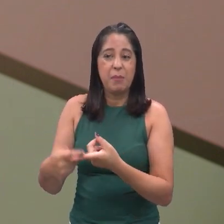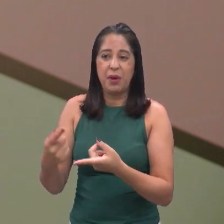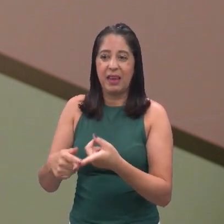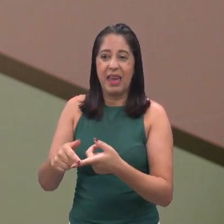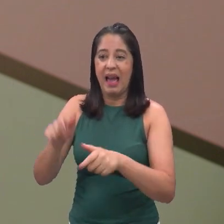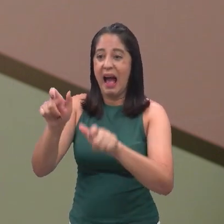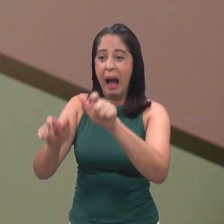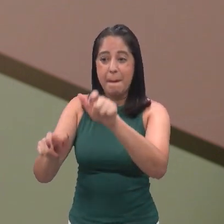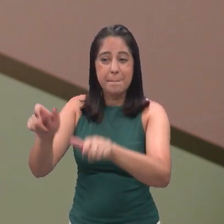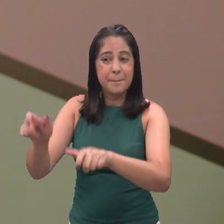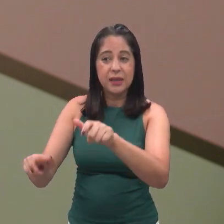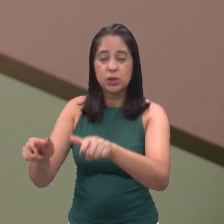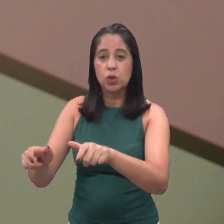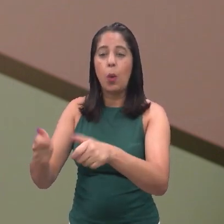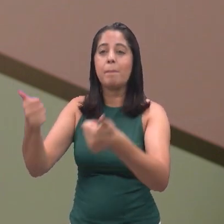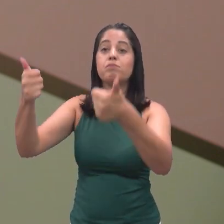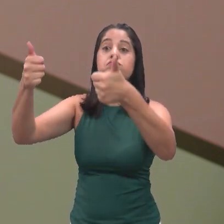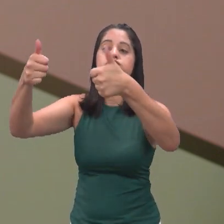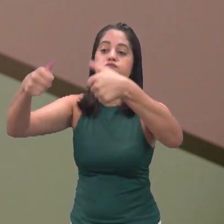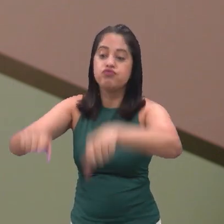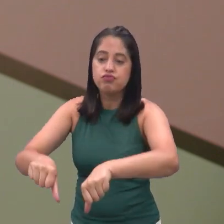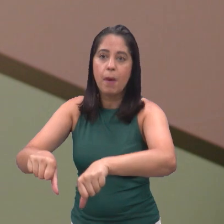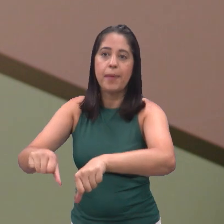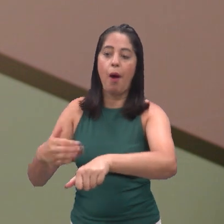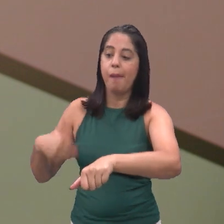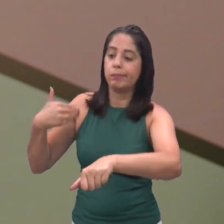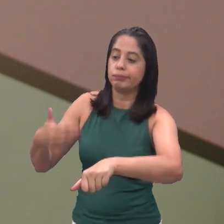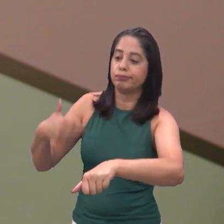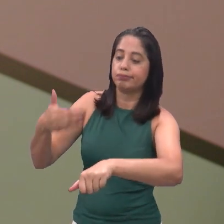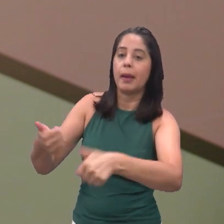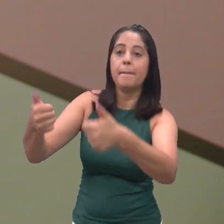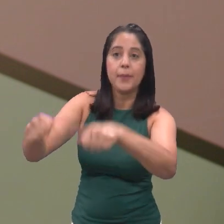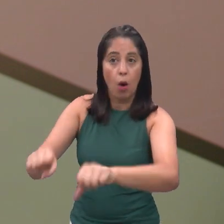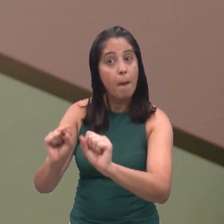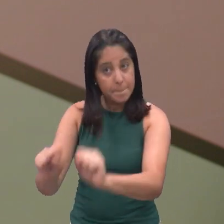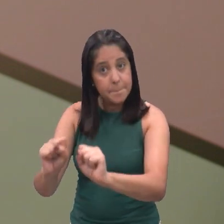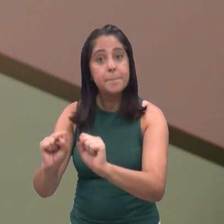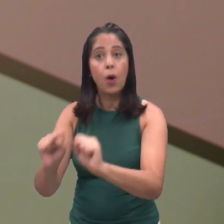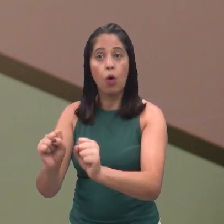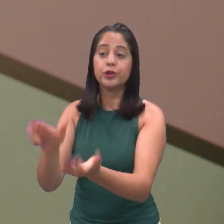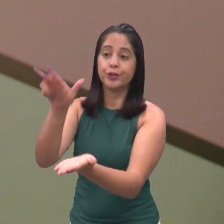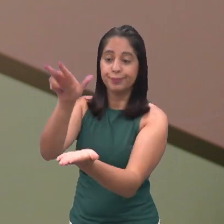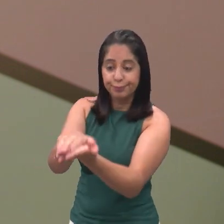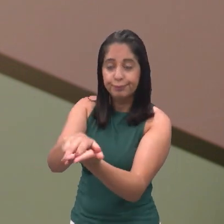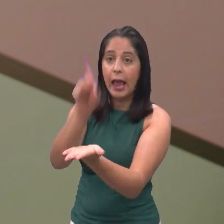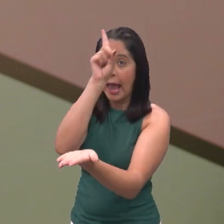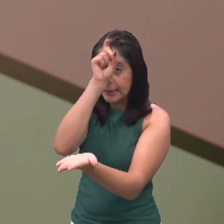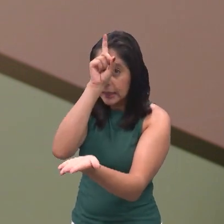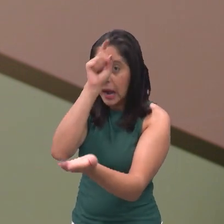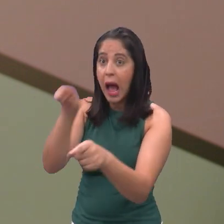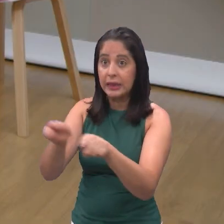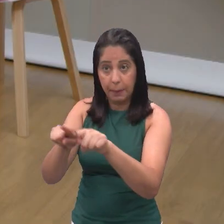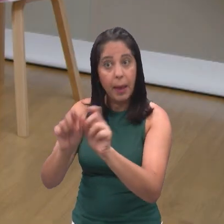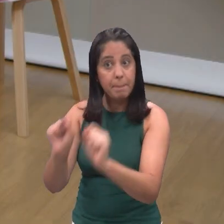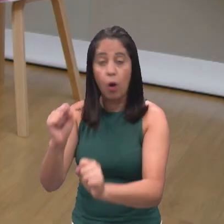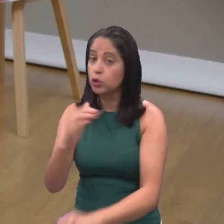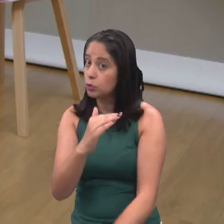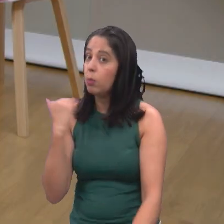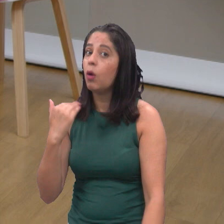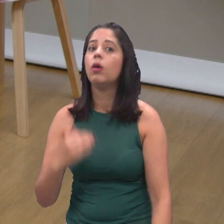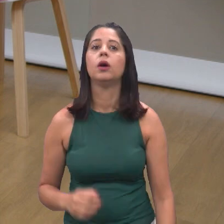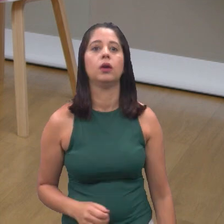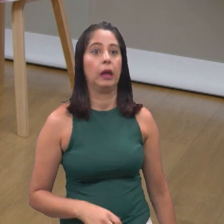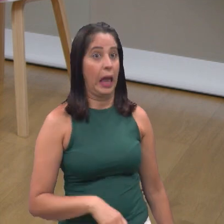Então, ela vai evoluindo ao longo do tempo e pode levar até uma hospitalização e até a óbito mesmo. Na